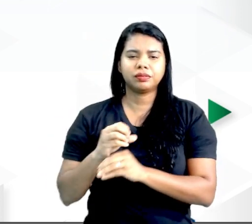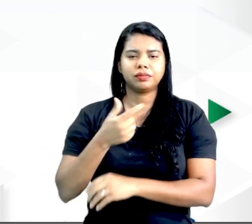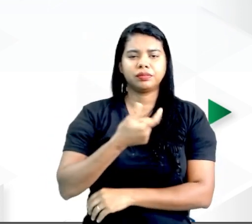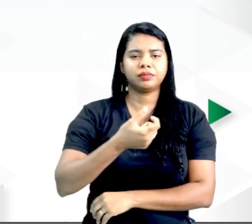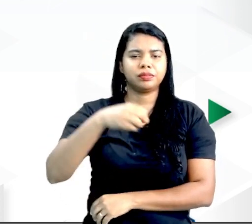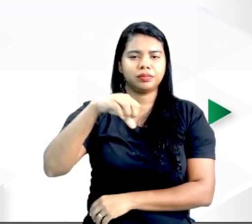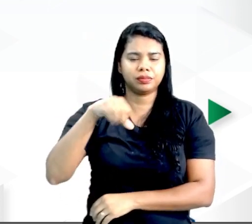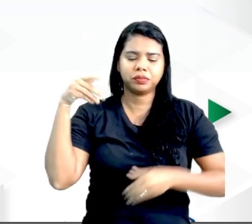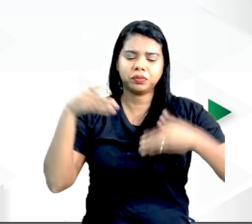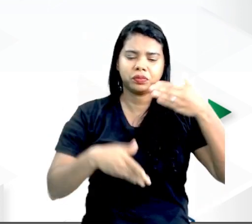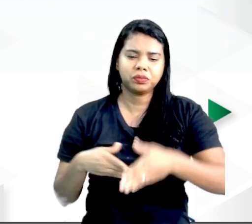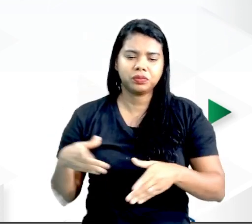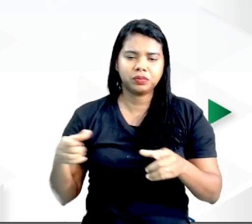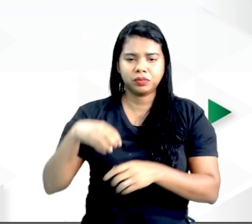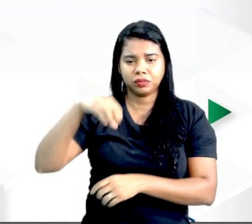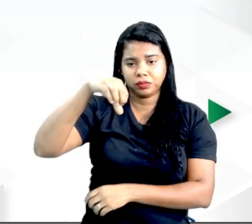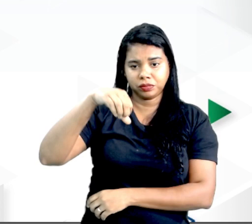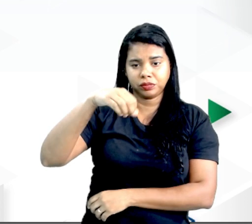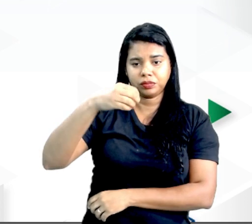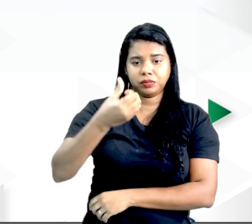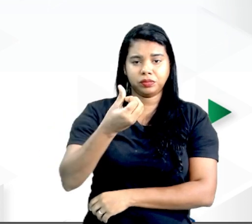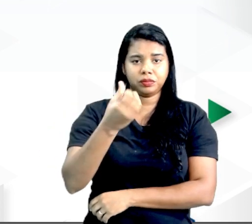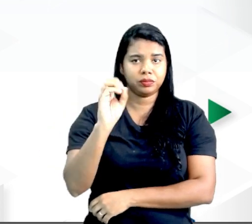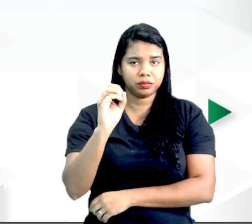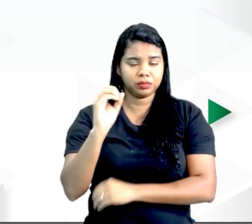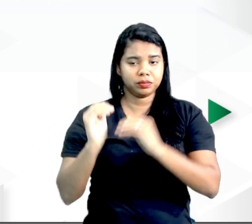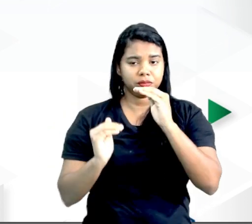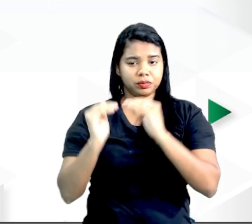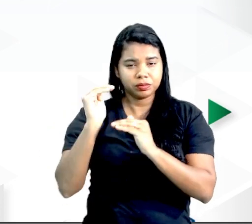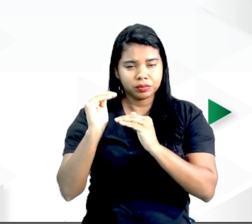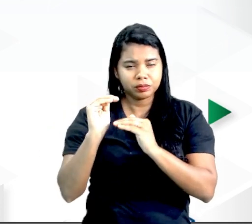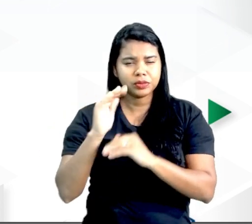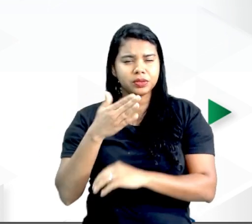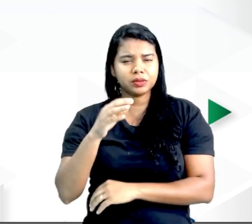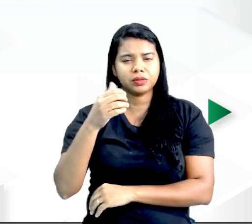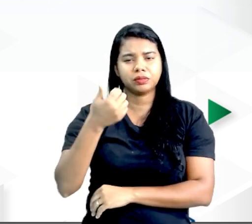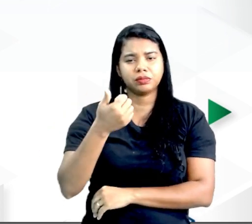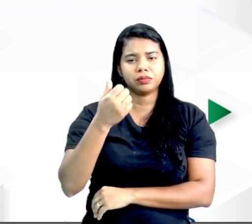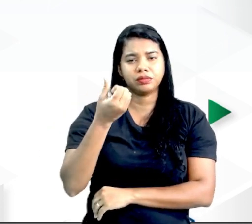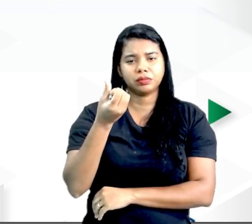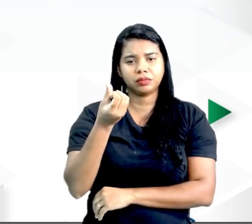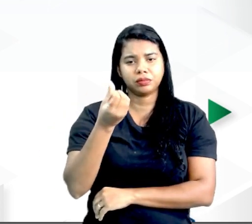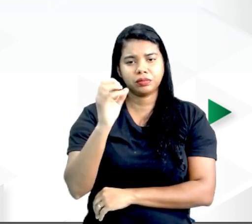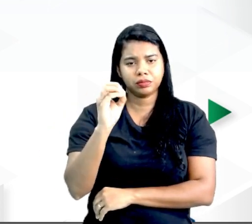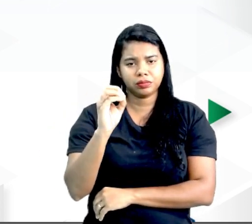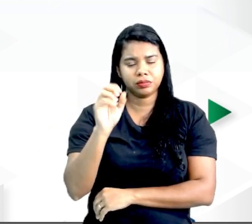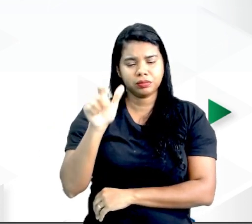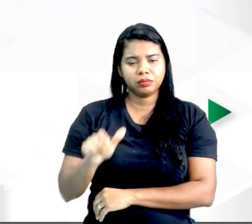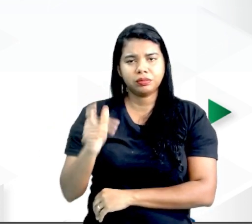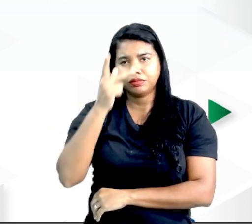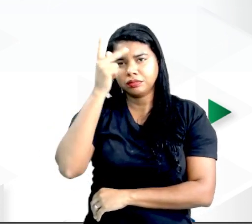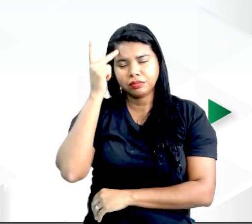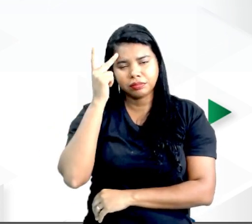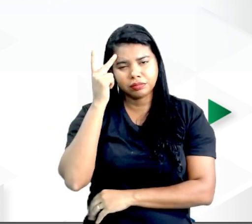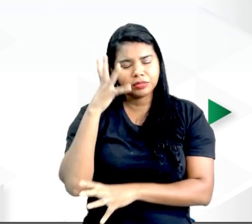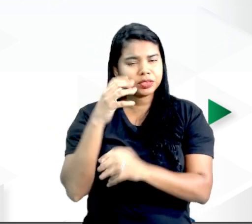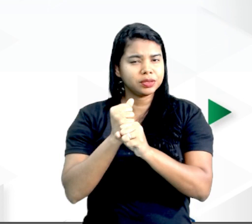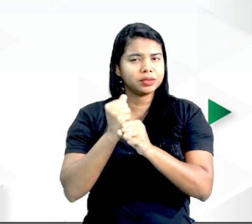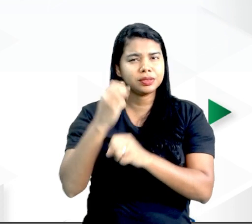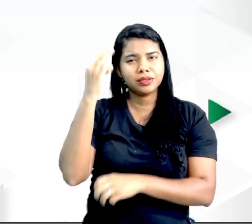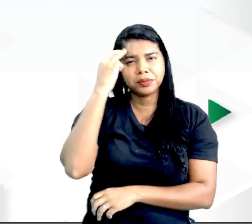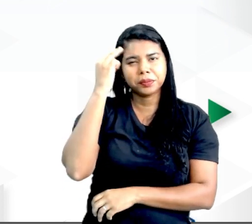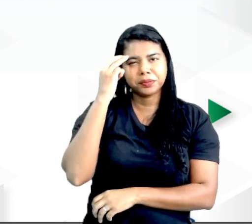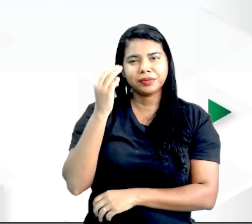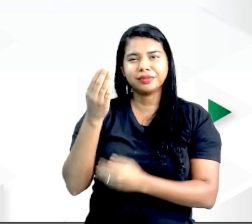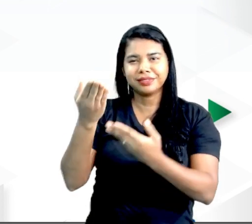número de participantes foi de 960. Então houve um aumento aí de 160 pessoas. Percebeu? Eu já estou fazendo um cálculo mental, eu sou